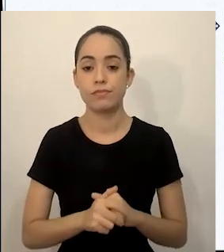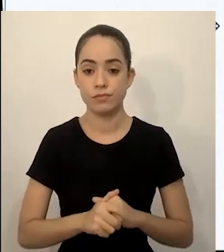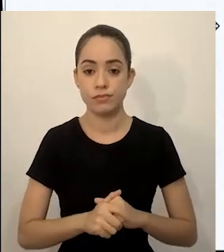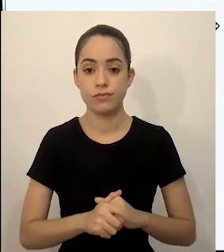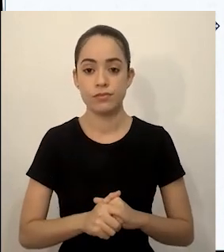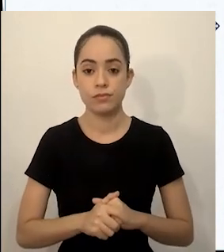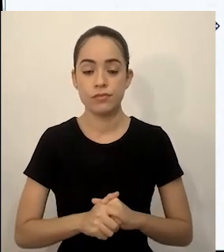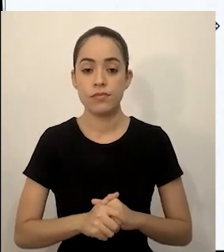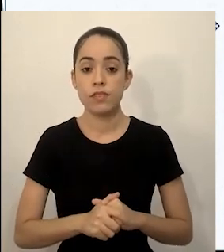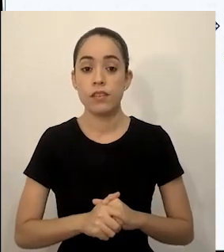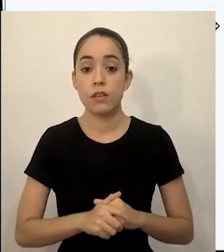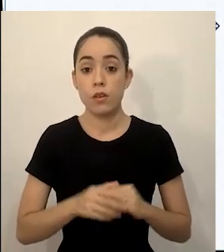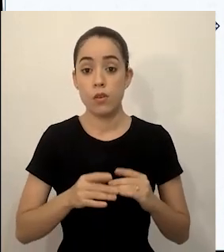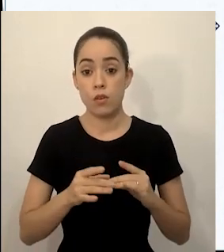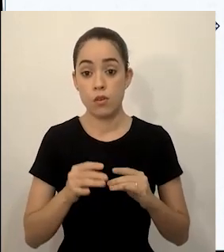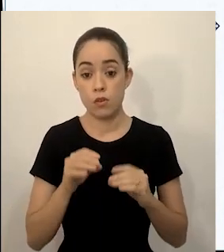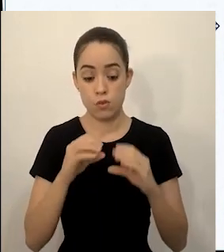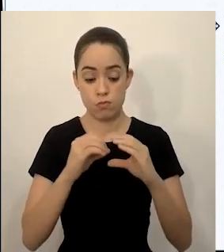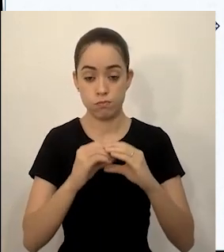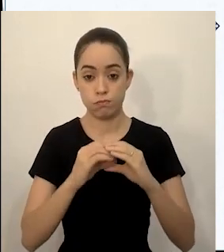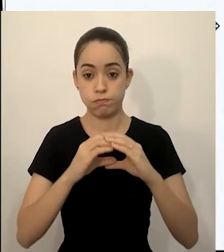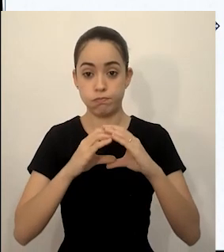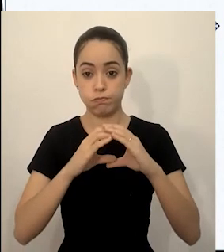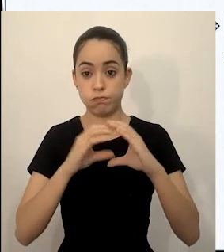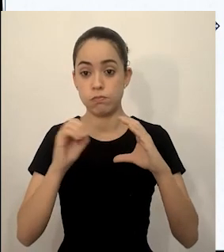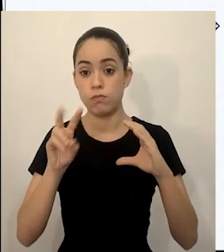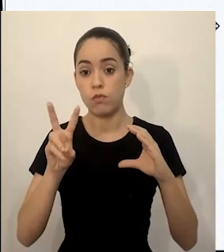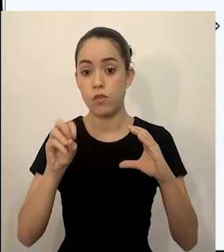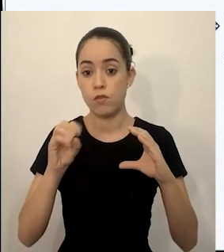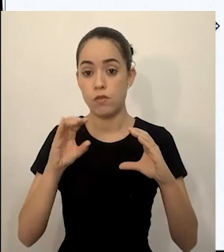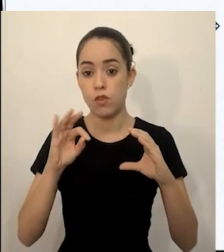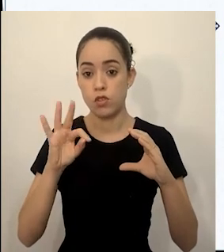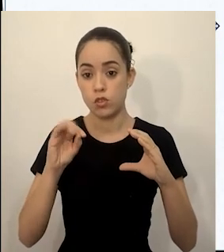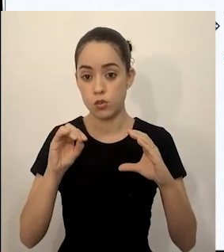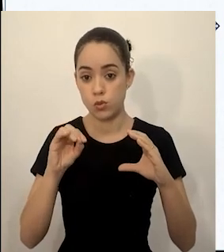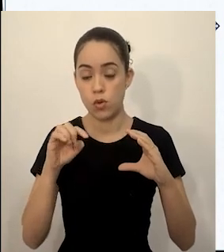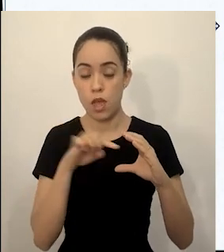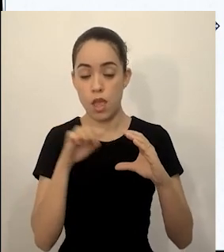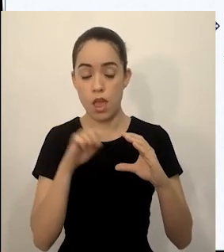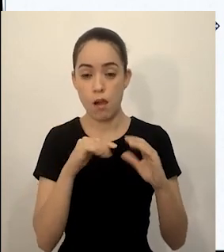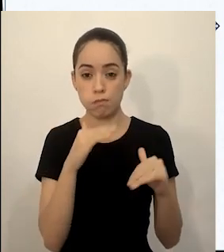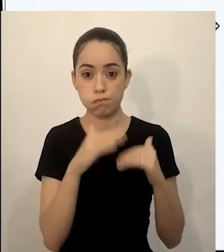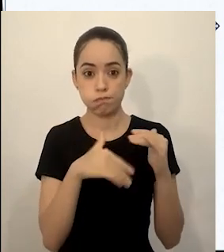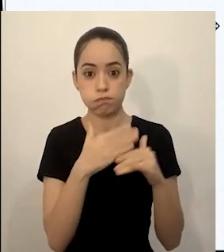A maturação ovacitária é concomitante,